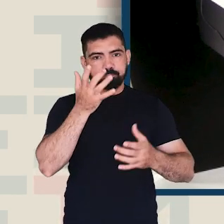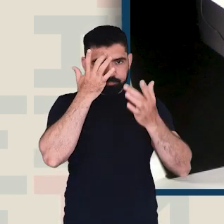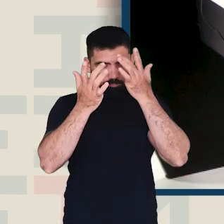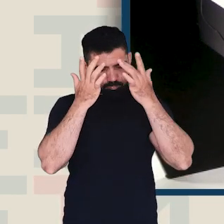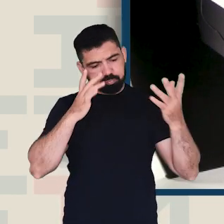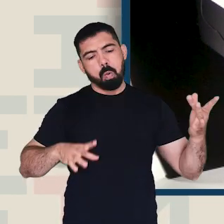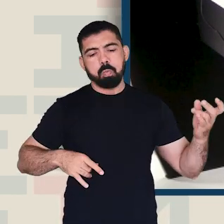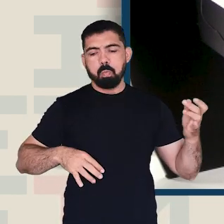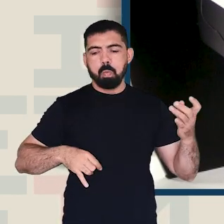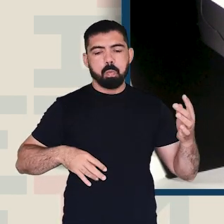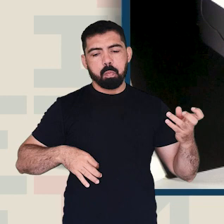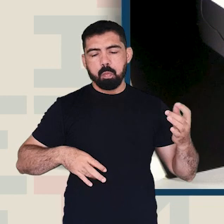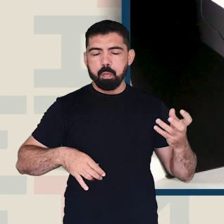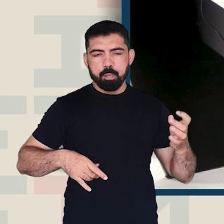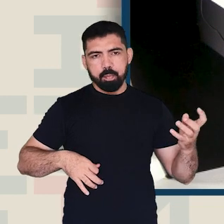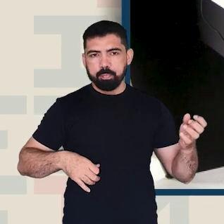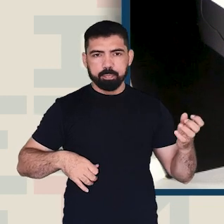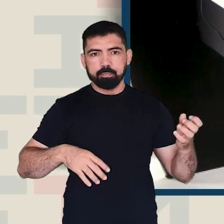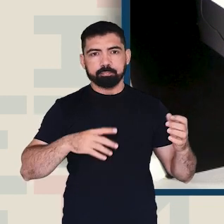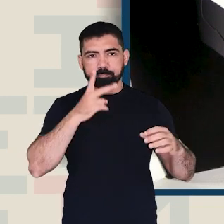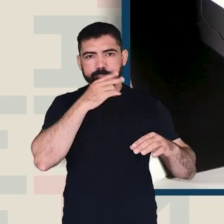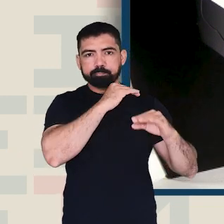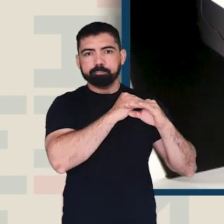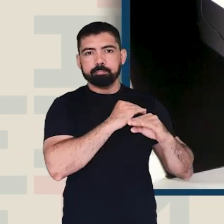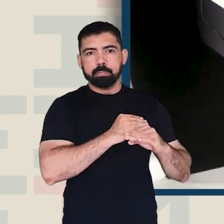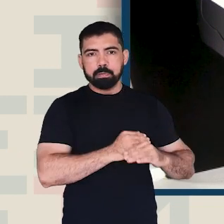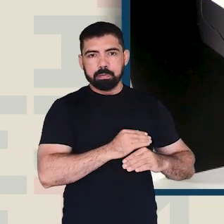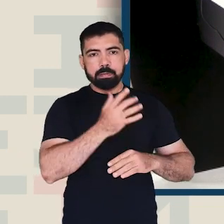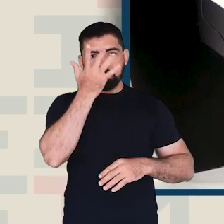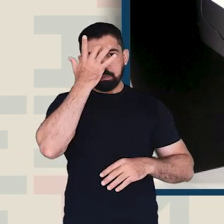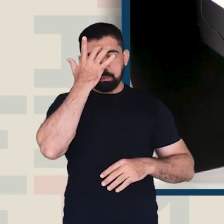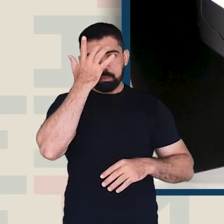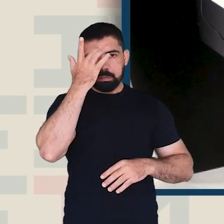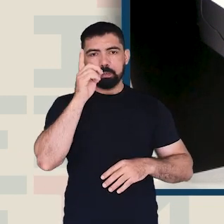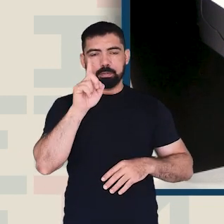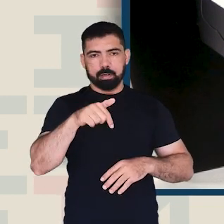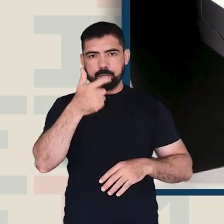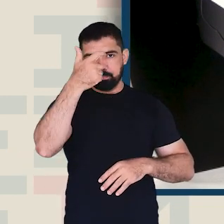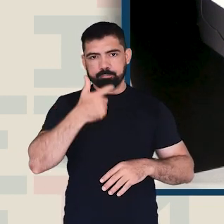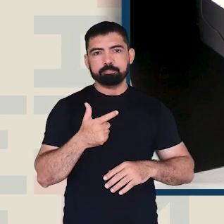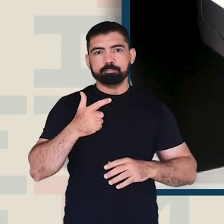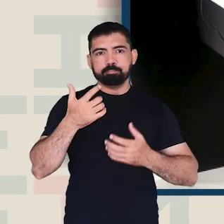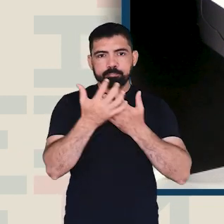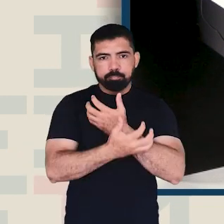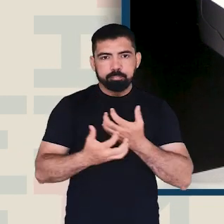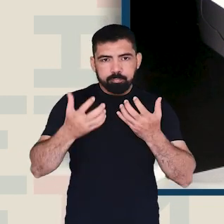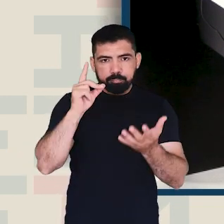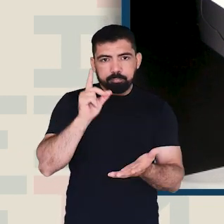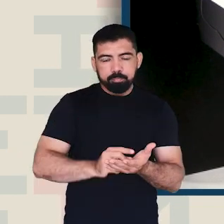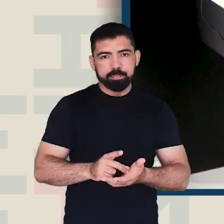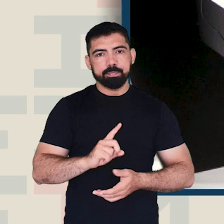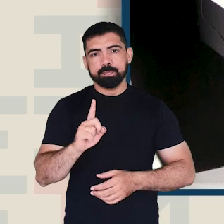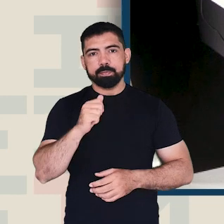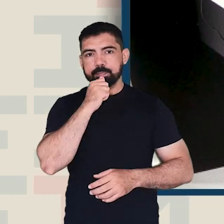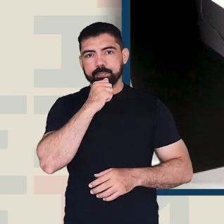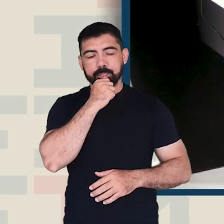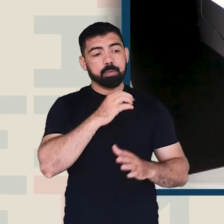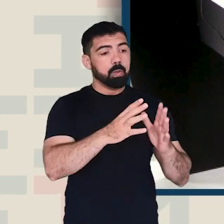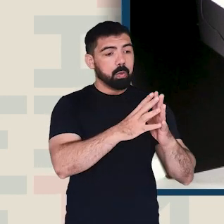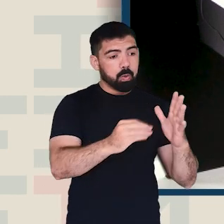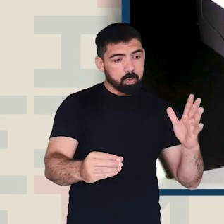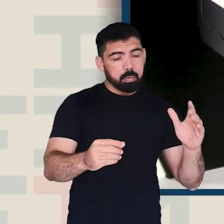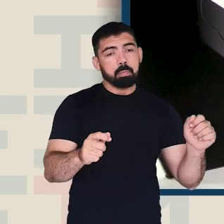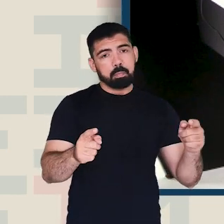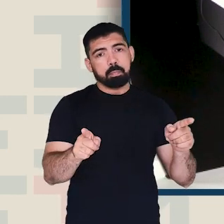a gente vai poder considerar a parte ser musical, vamos dizer assim. A cópia faz parte do processo